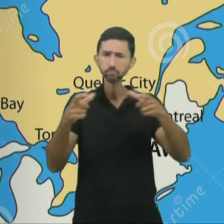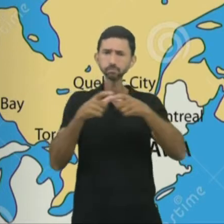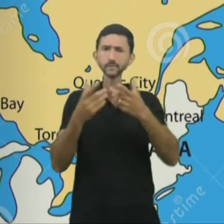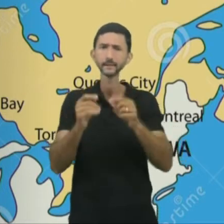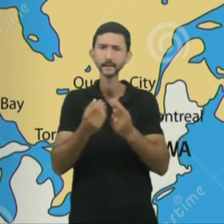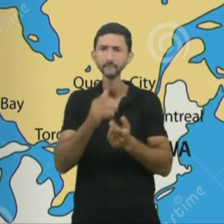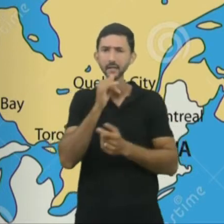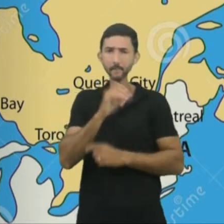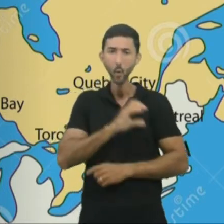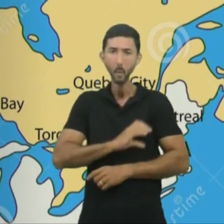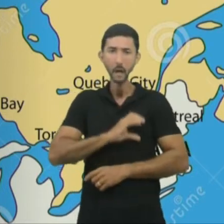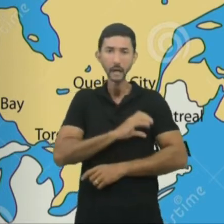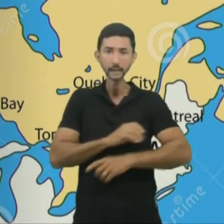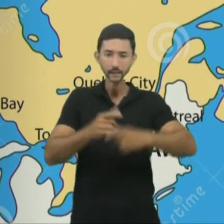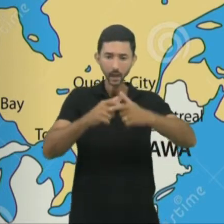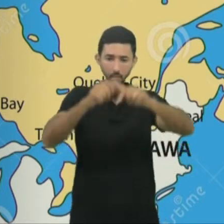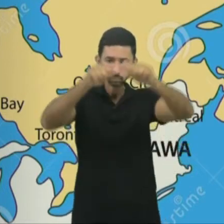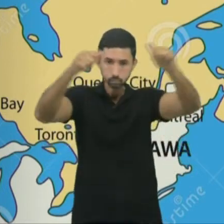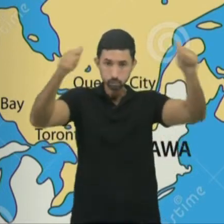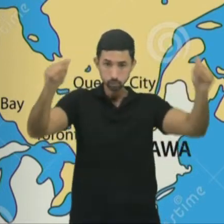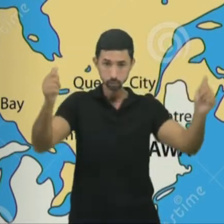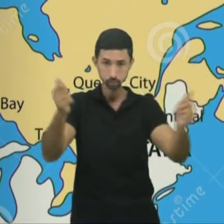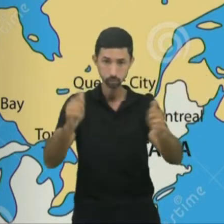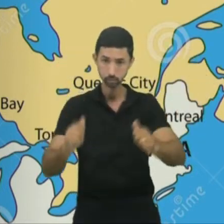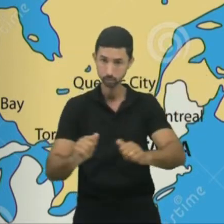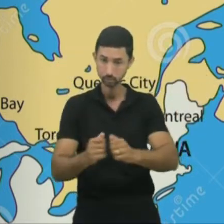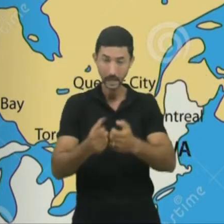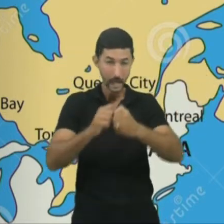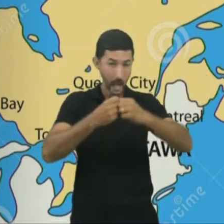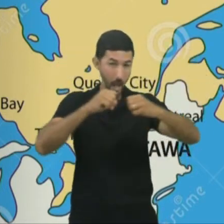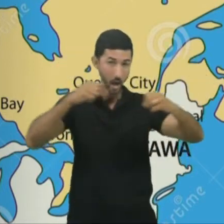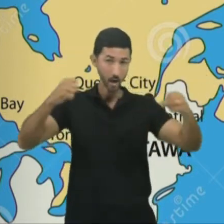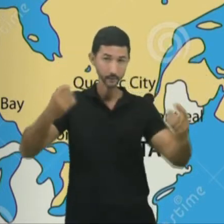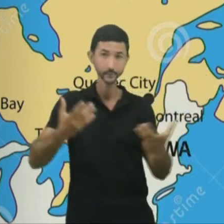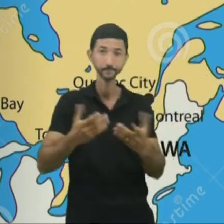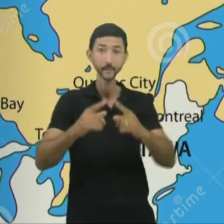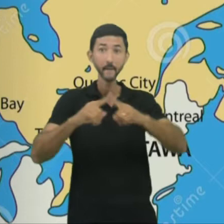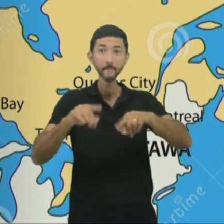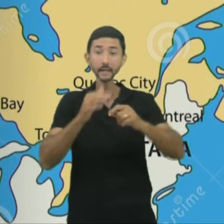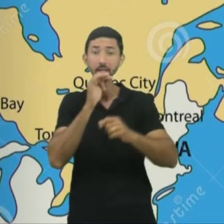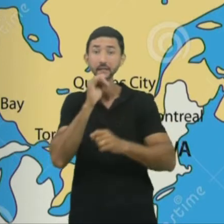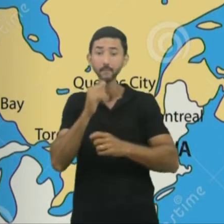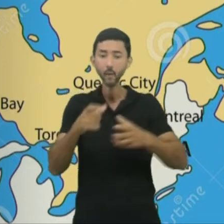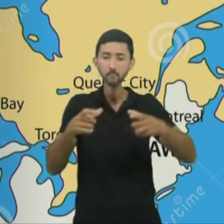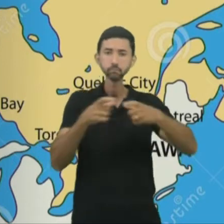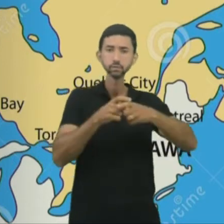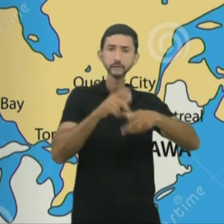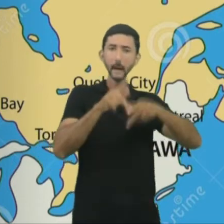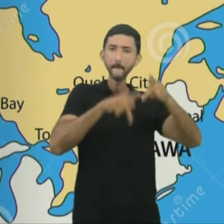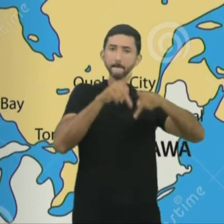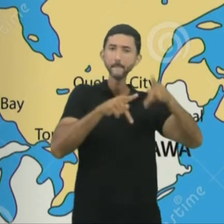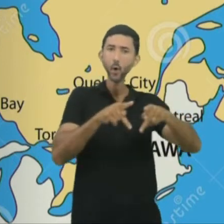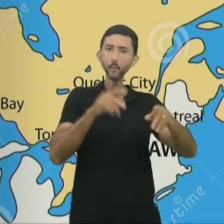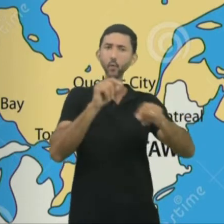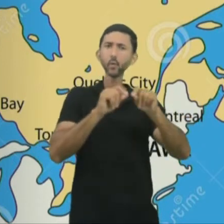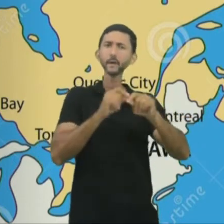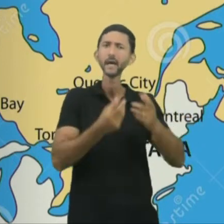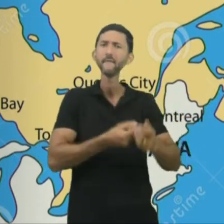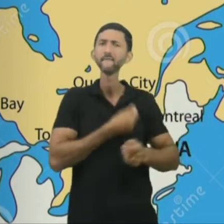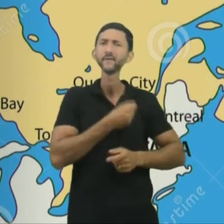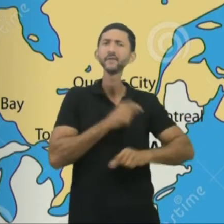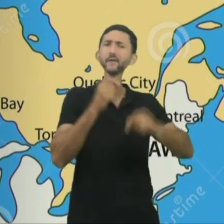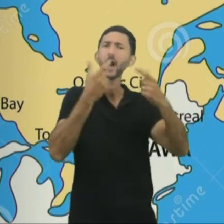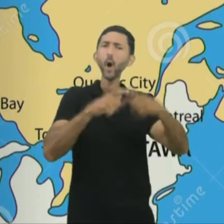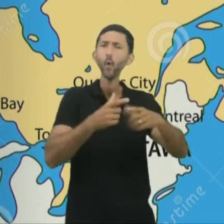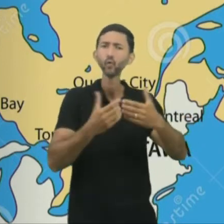o Canadá tem um território gigantesco. Porém, a maior parte da população do Canadá, aluno,